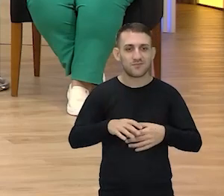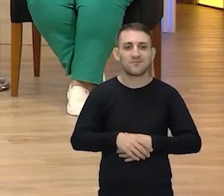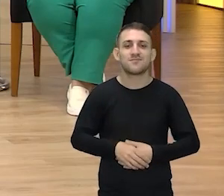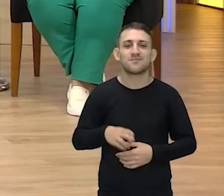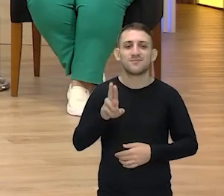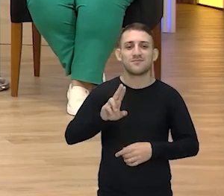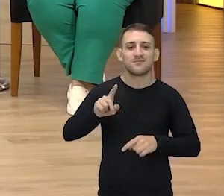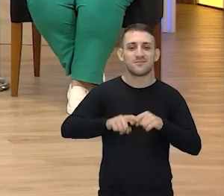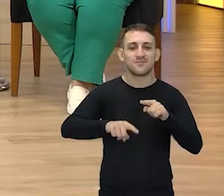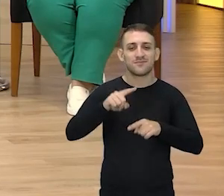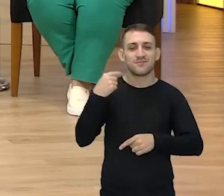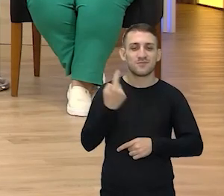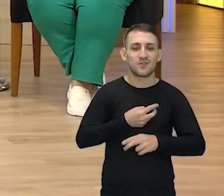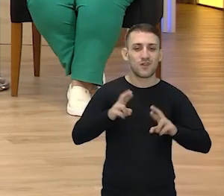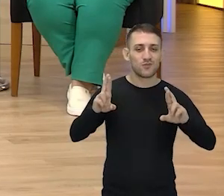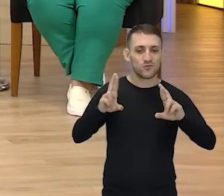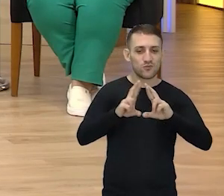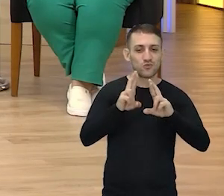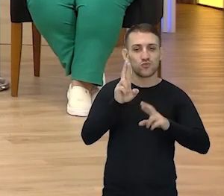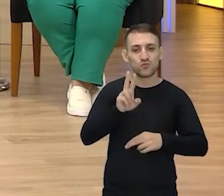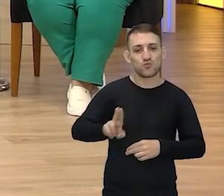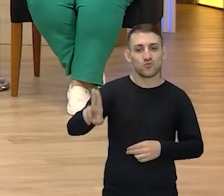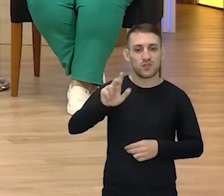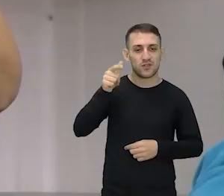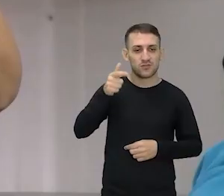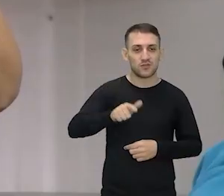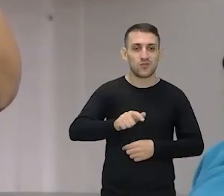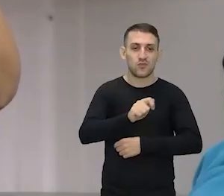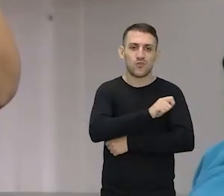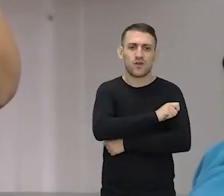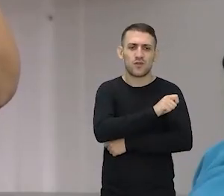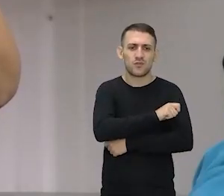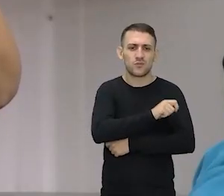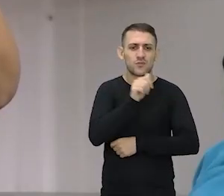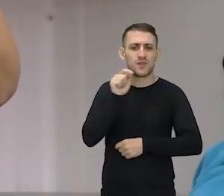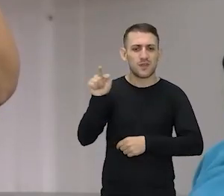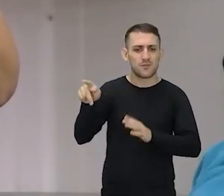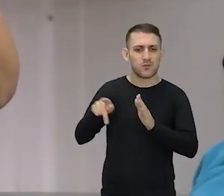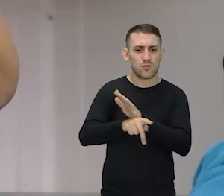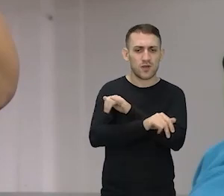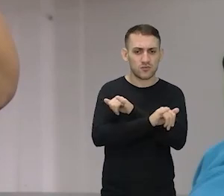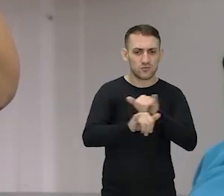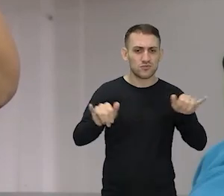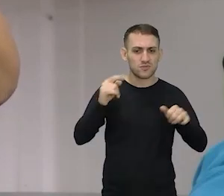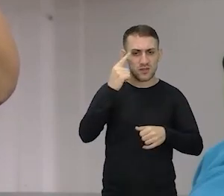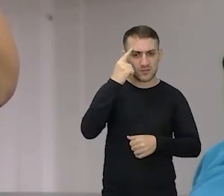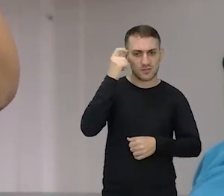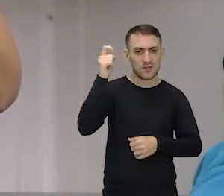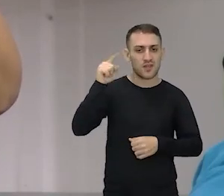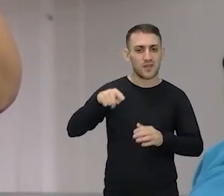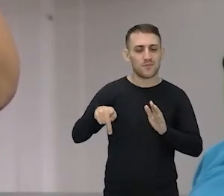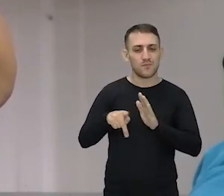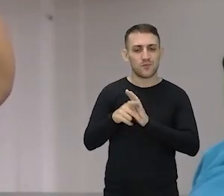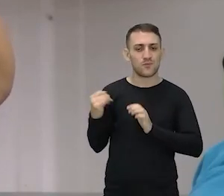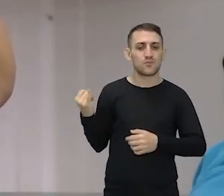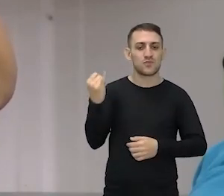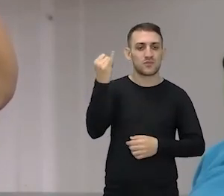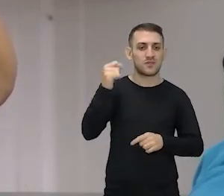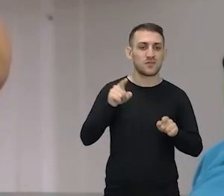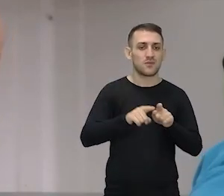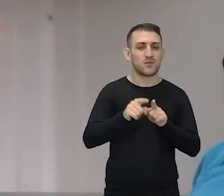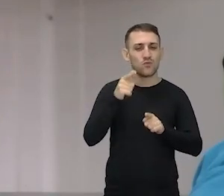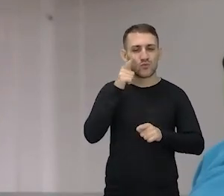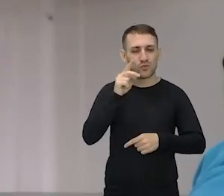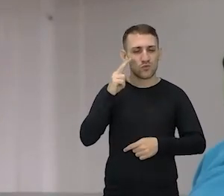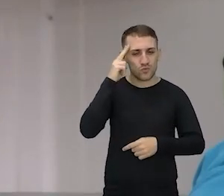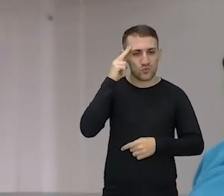material, vamos reciclar, vamos reutilizar. O aluno ser o propagador das ideias é fundamental, buscar o seu